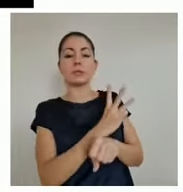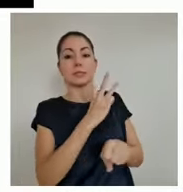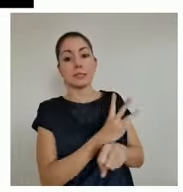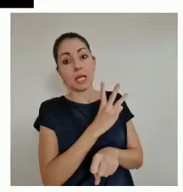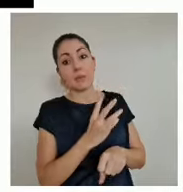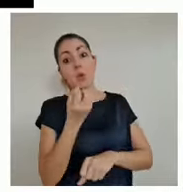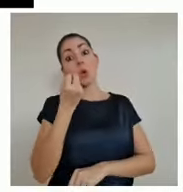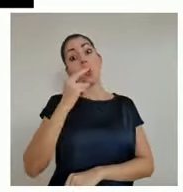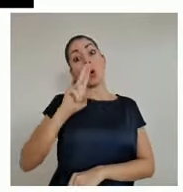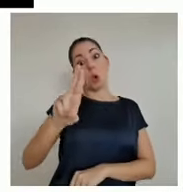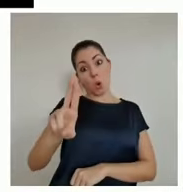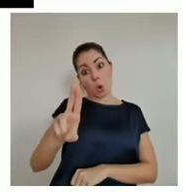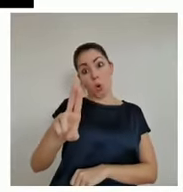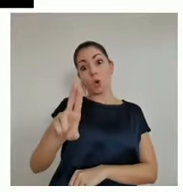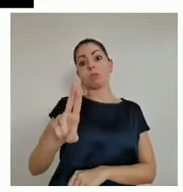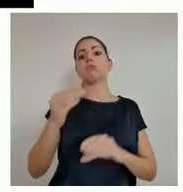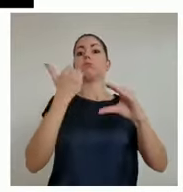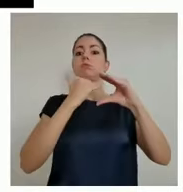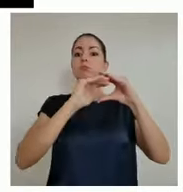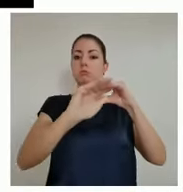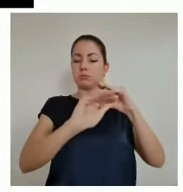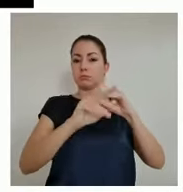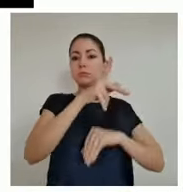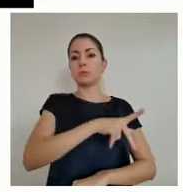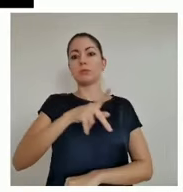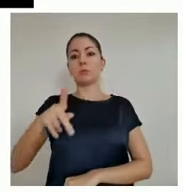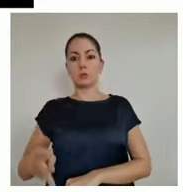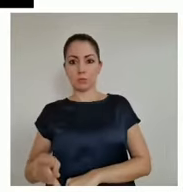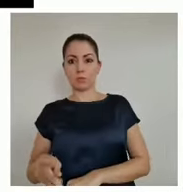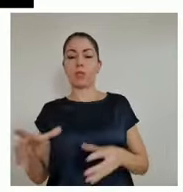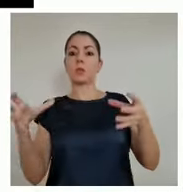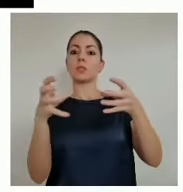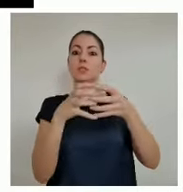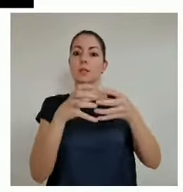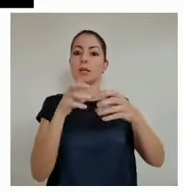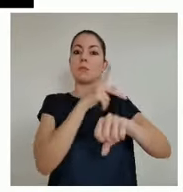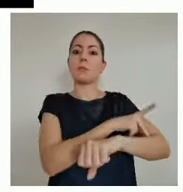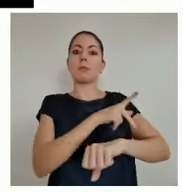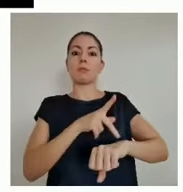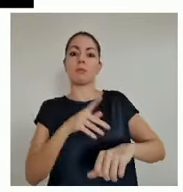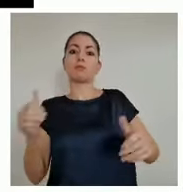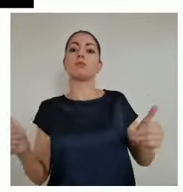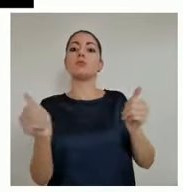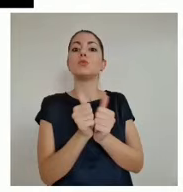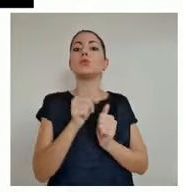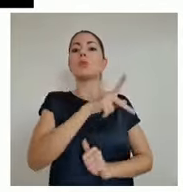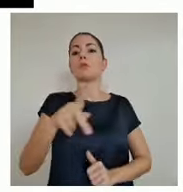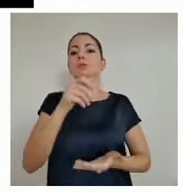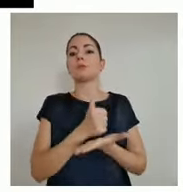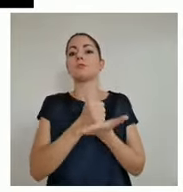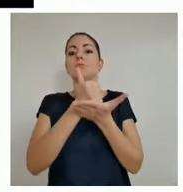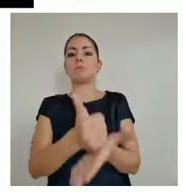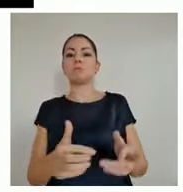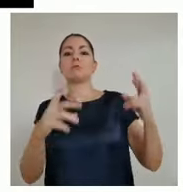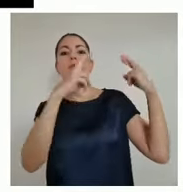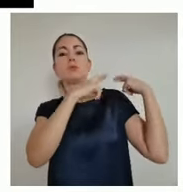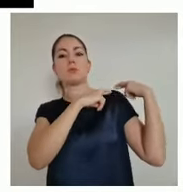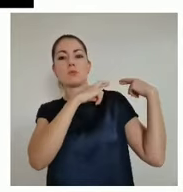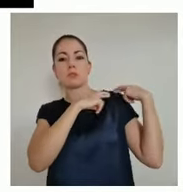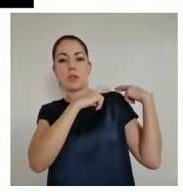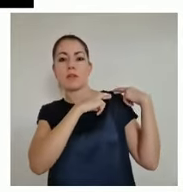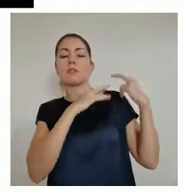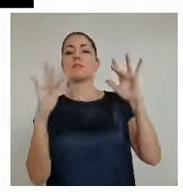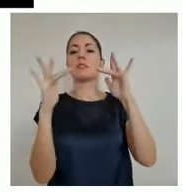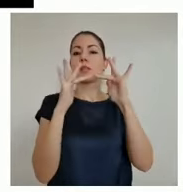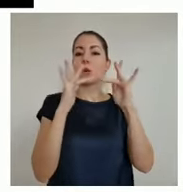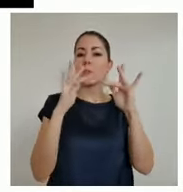A nossa orientação pedagógica, junto com as professoras auxiliares, vem fazendo o trabalho de contato com as famílias para saber as